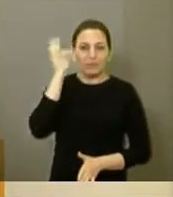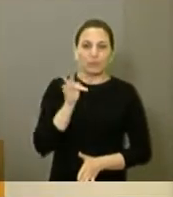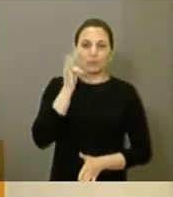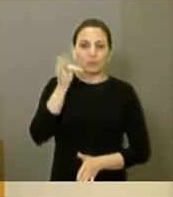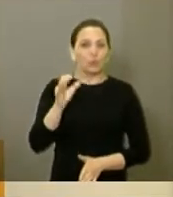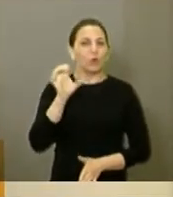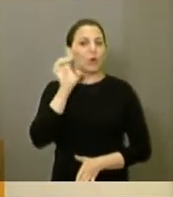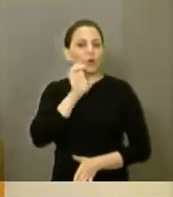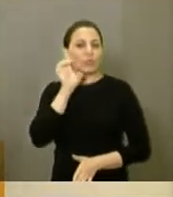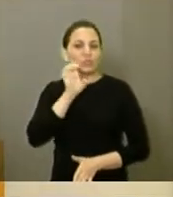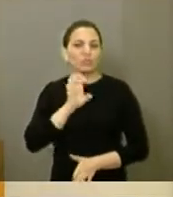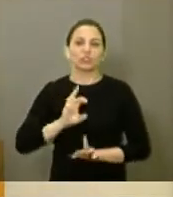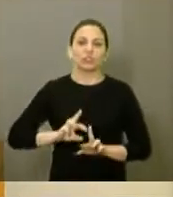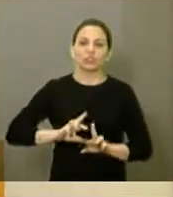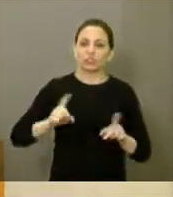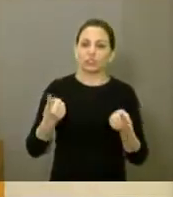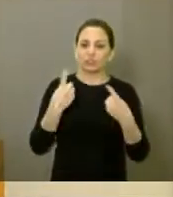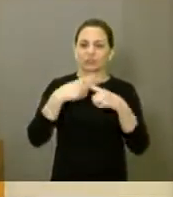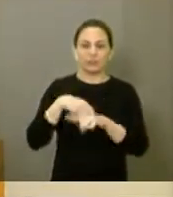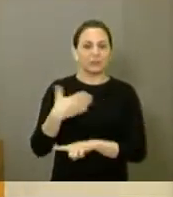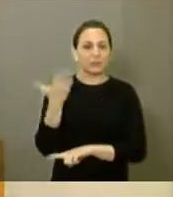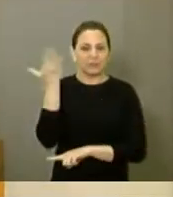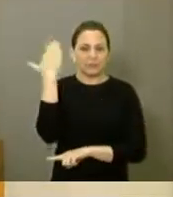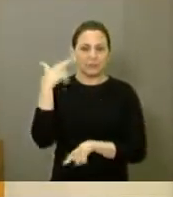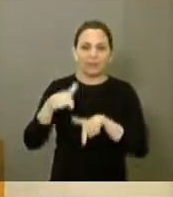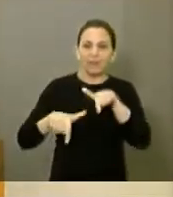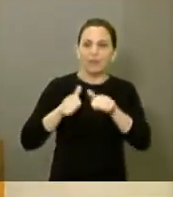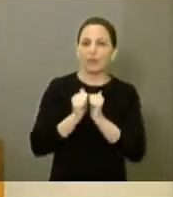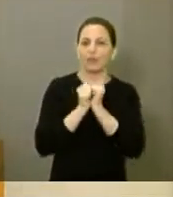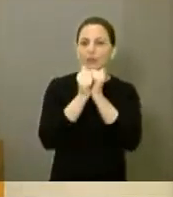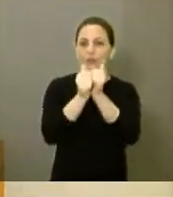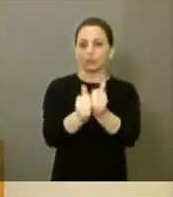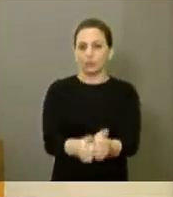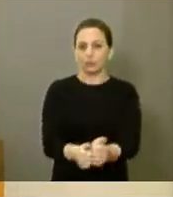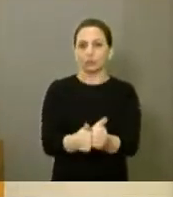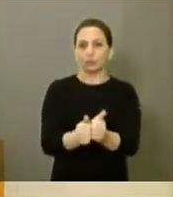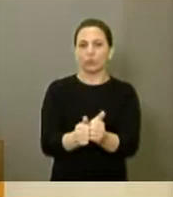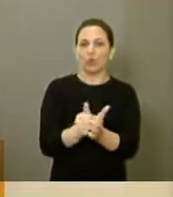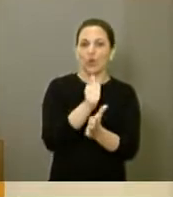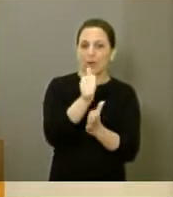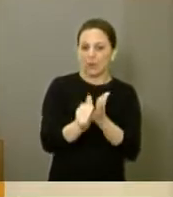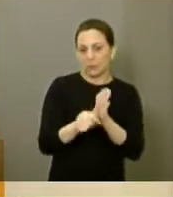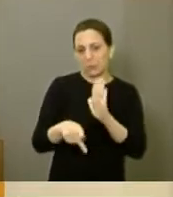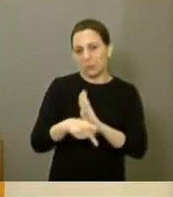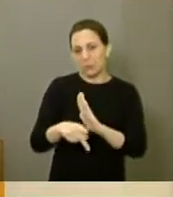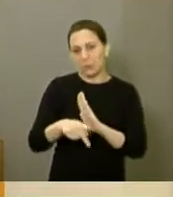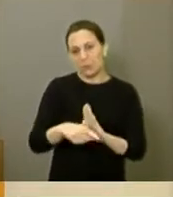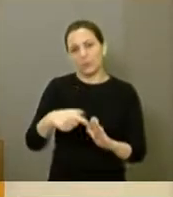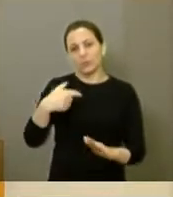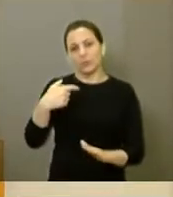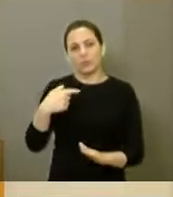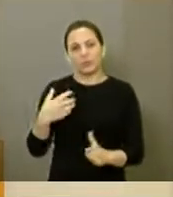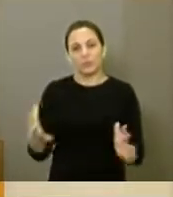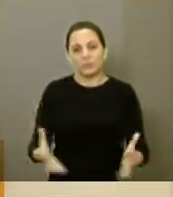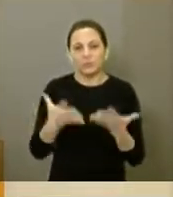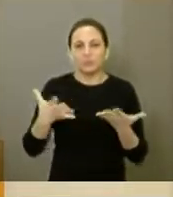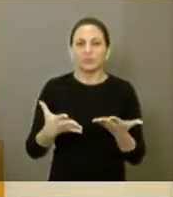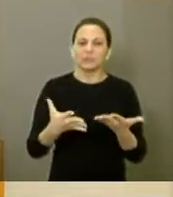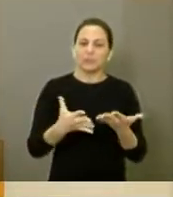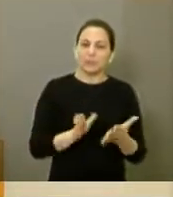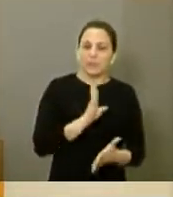superar divergências que ficaram pra trás e trabalhar juntos puraquequara é estimulando principalmente